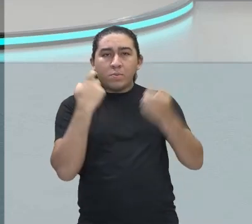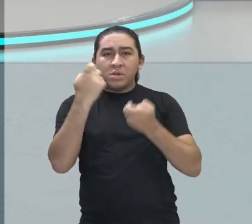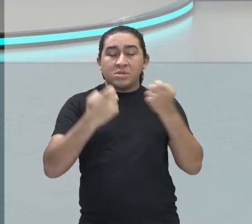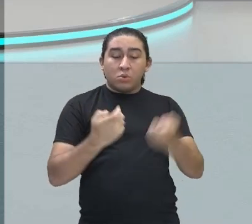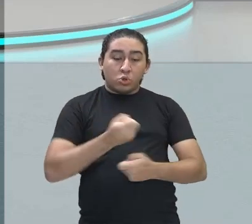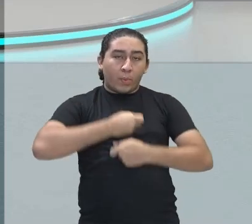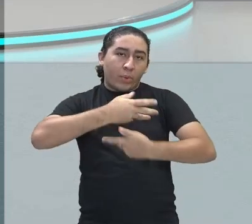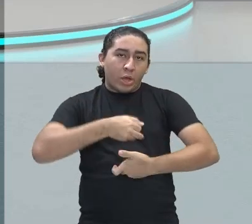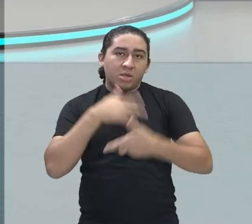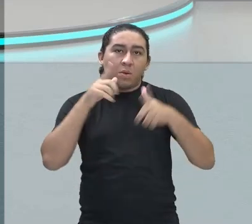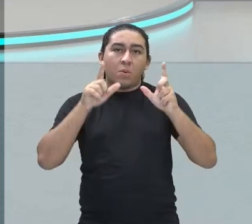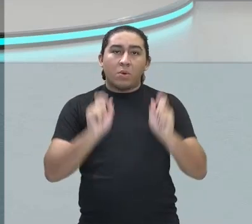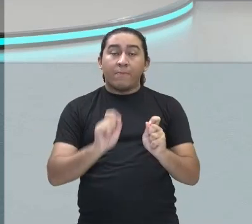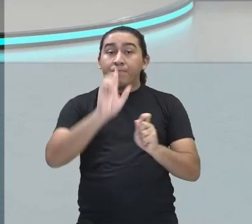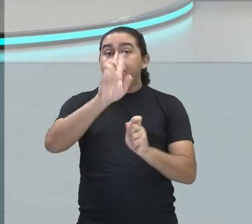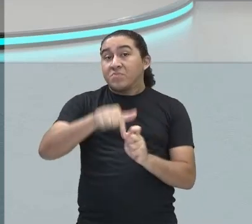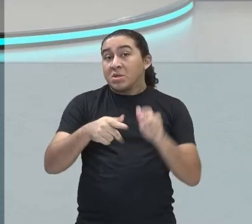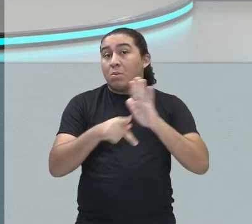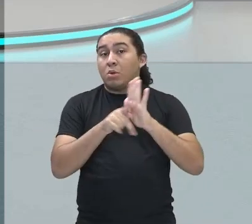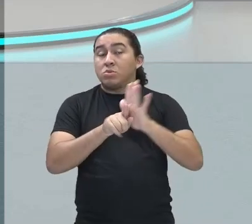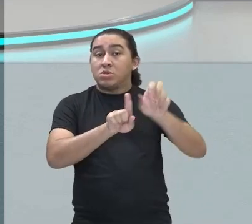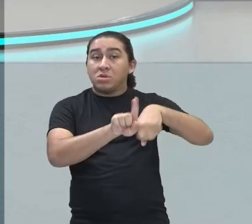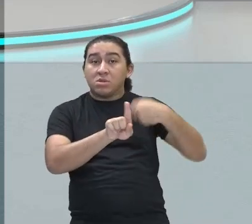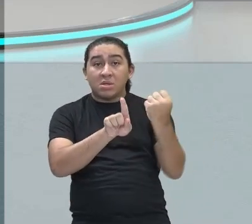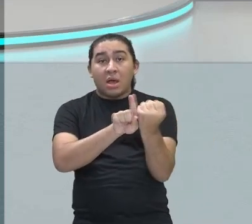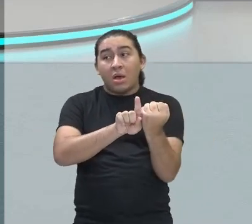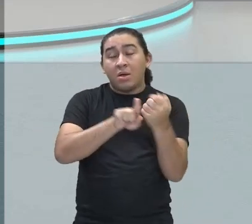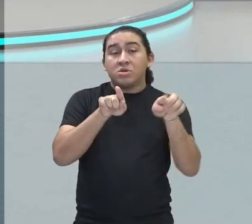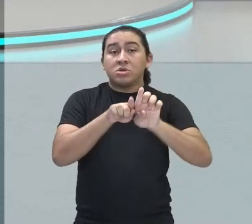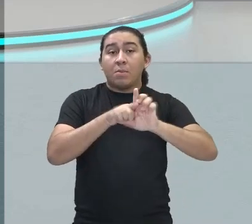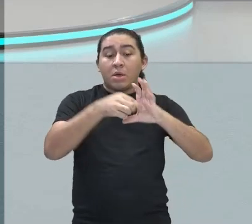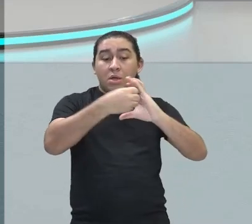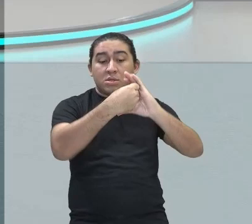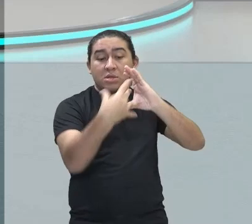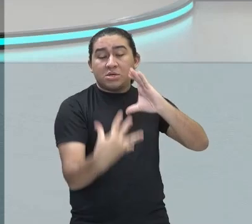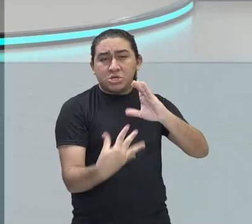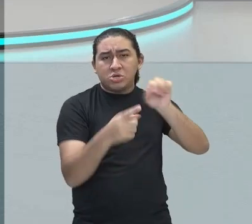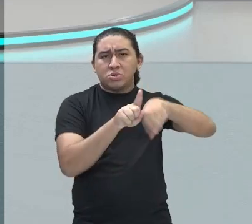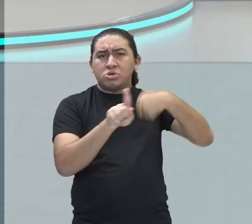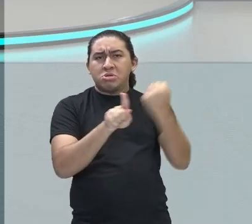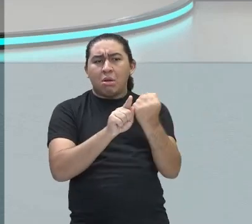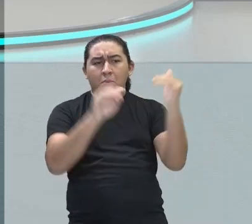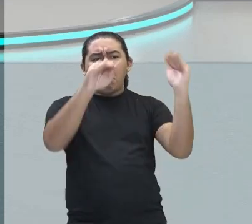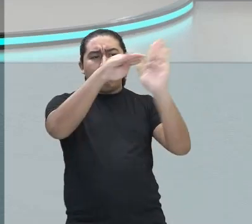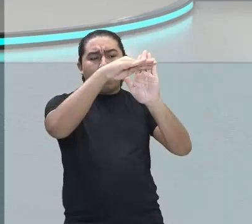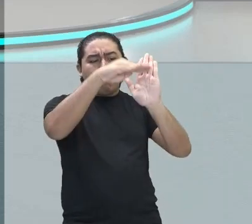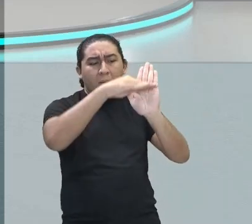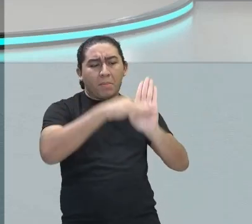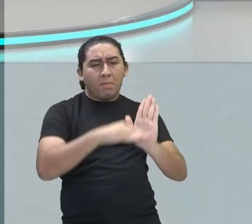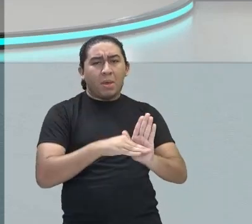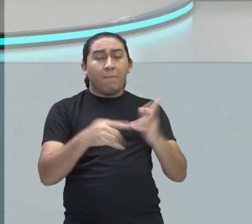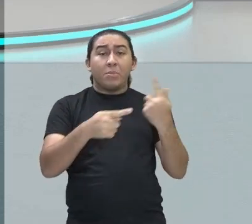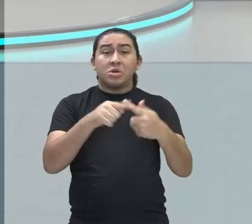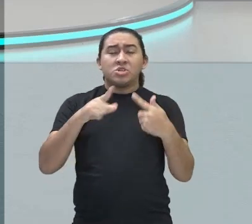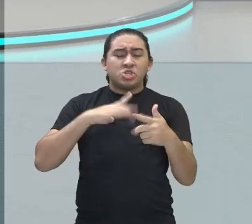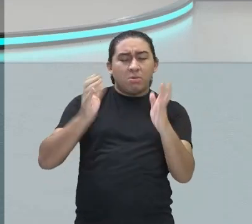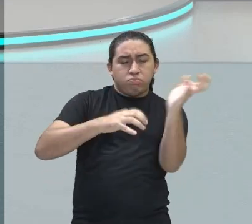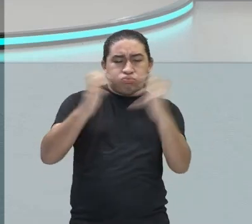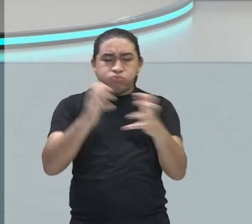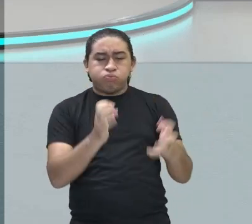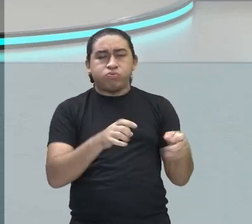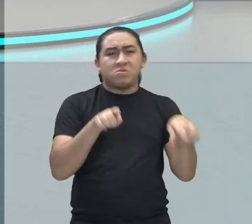poeta era com a sociedade, as camadas sociais, eles deram conta, eles atacavam muito